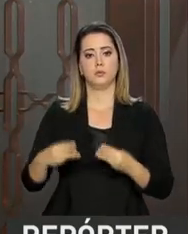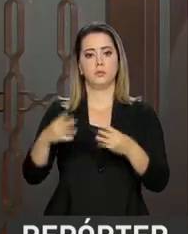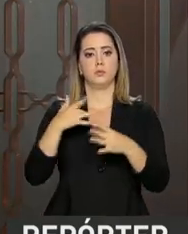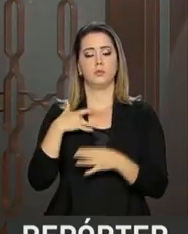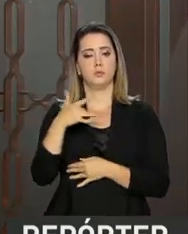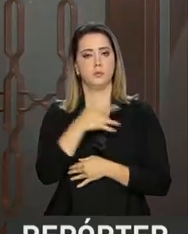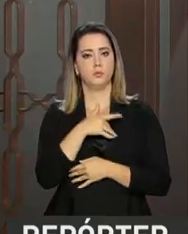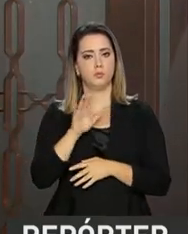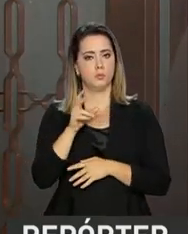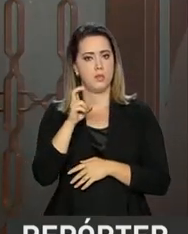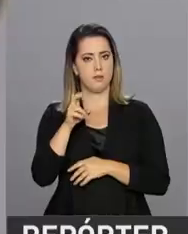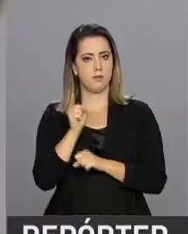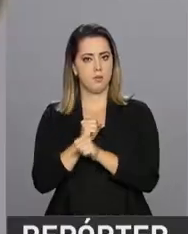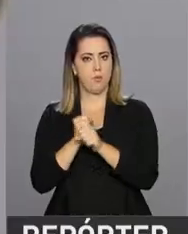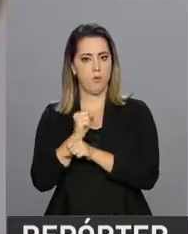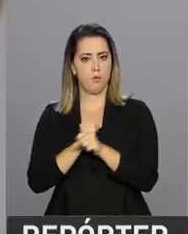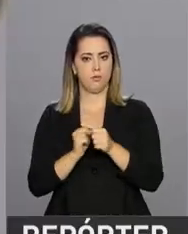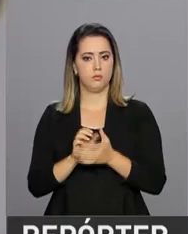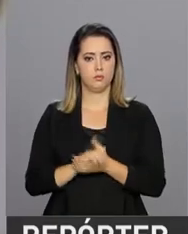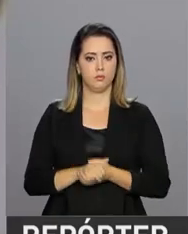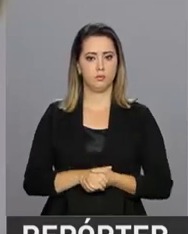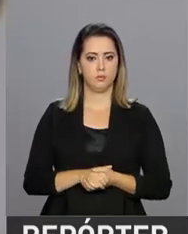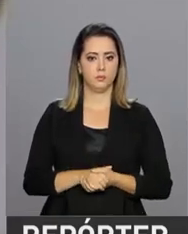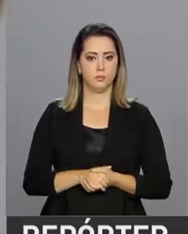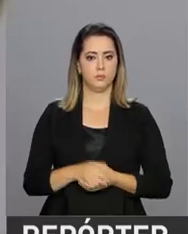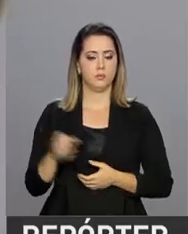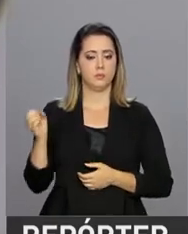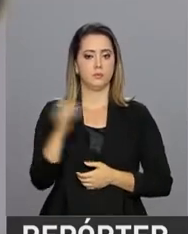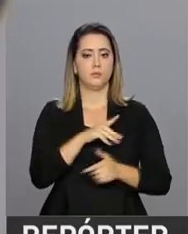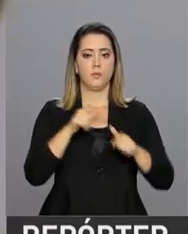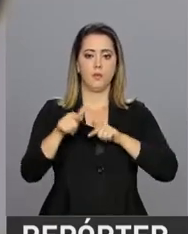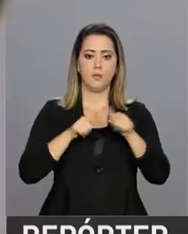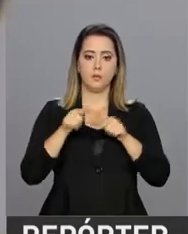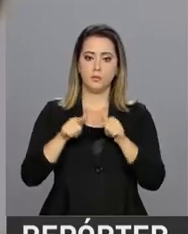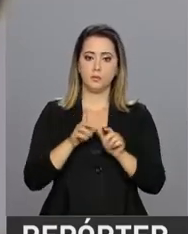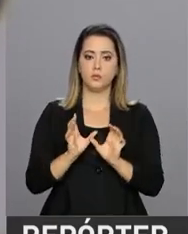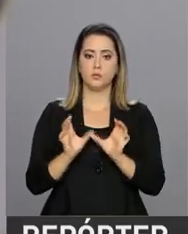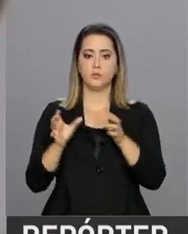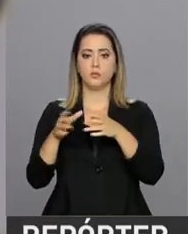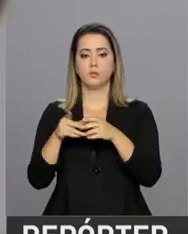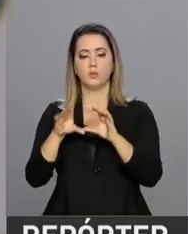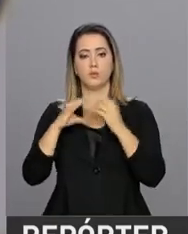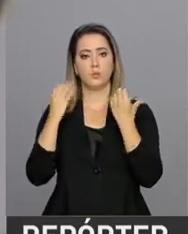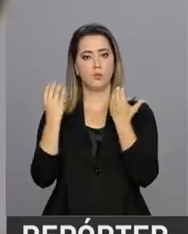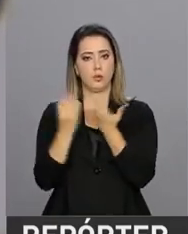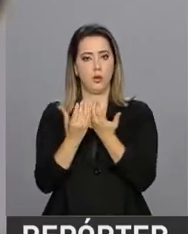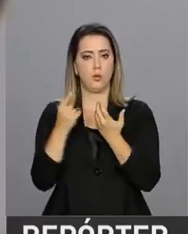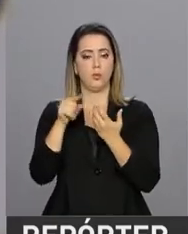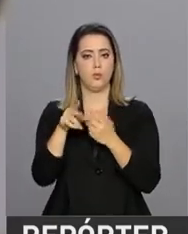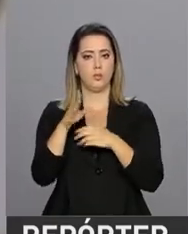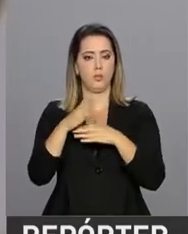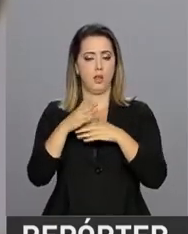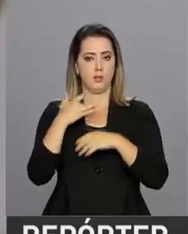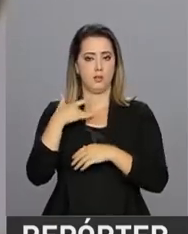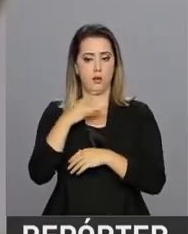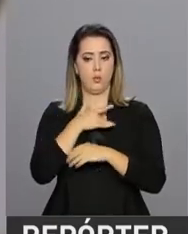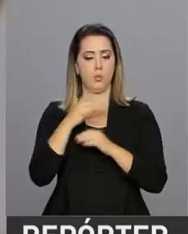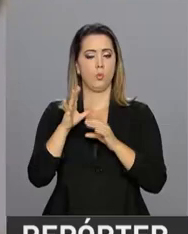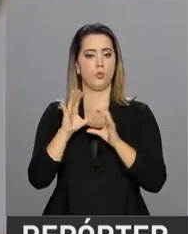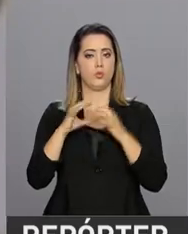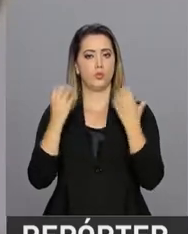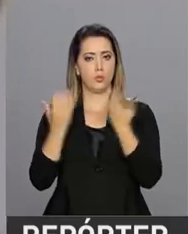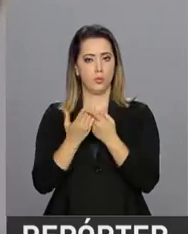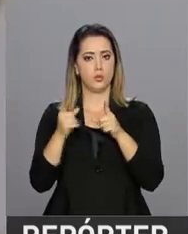um prazo de 5 anos. Com essas novas atribuições do agente comunitário, isso vai ser um ganho para o usuário, para as famílias